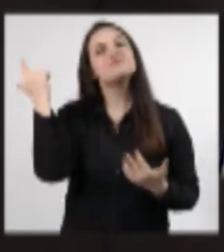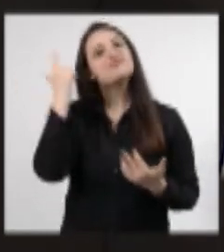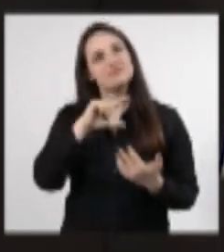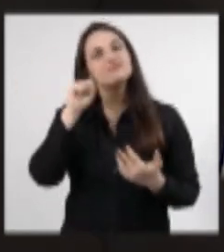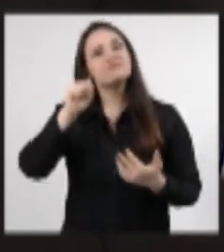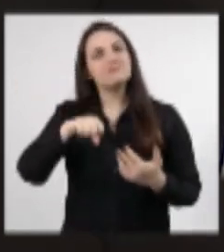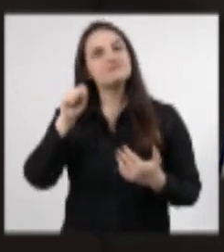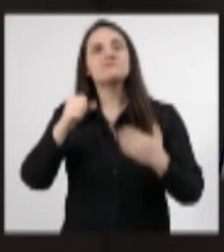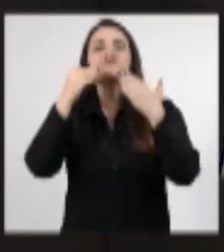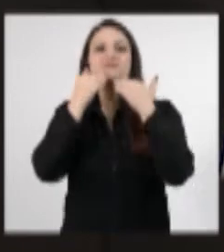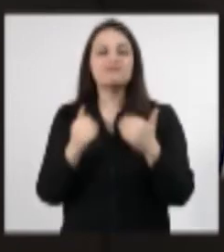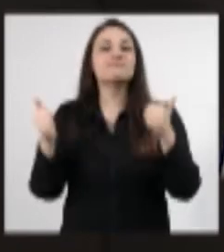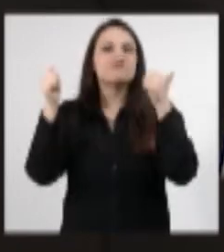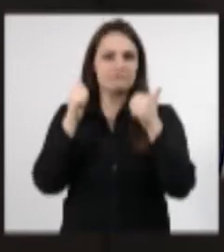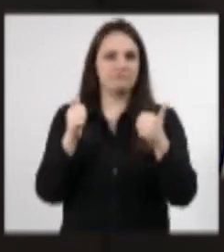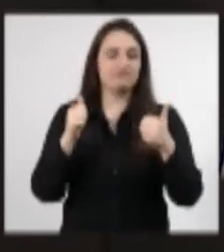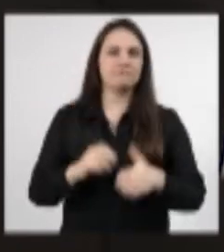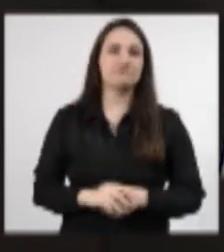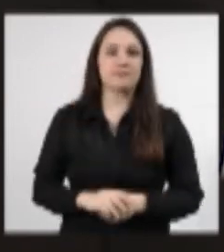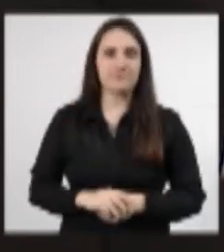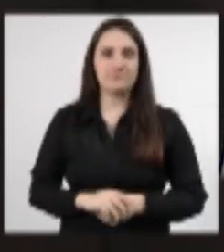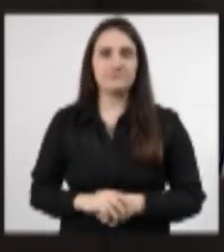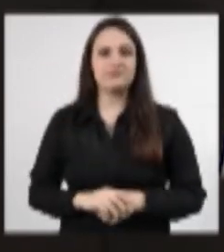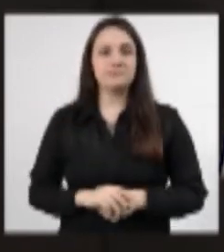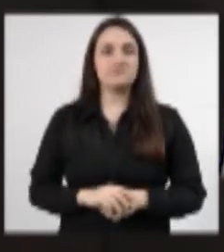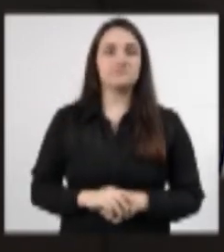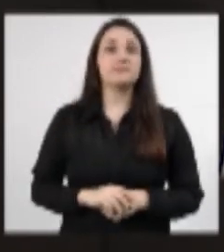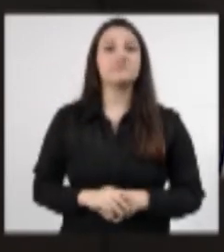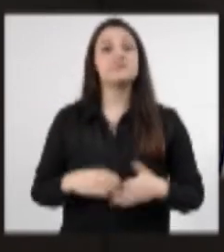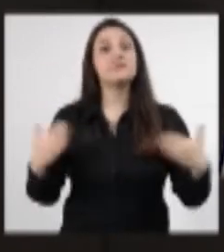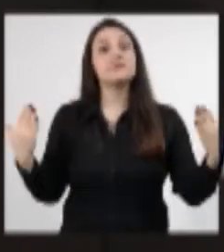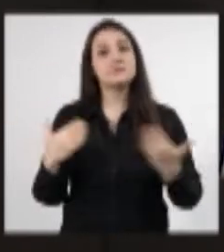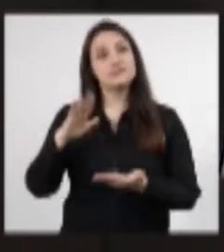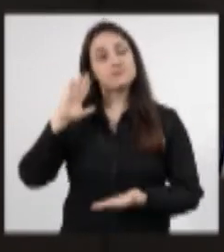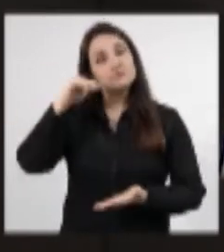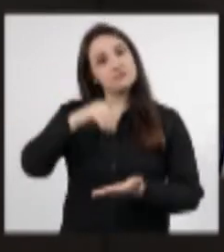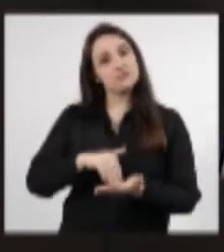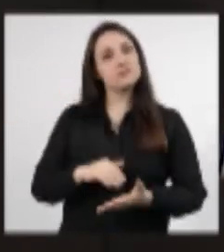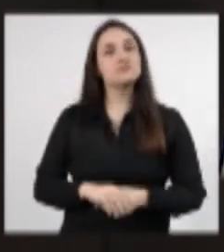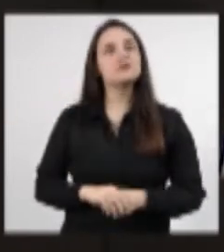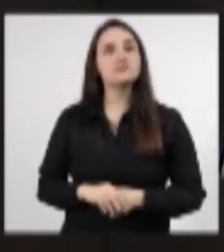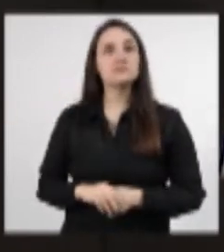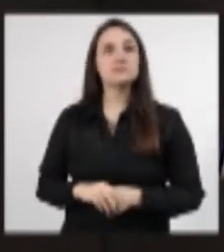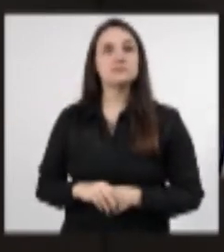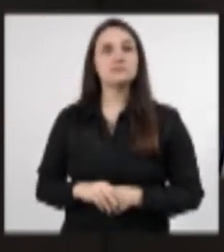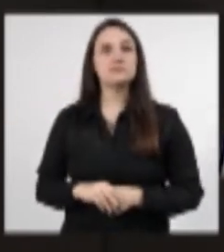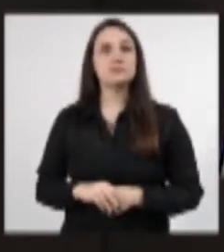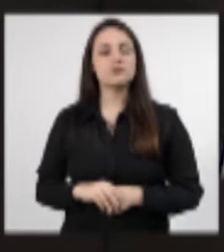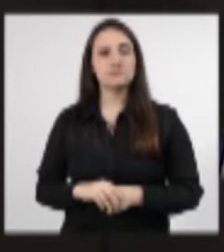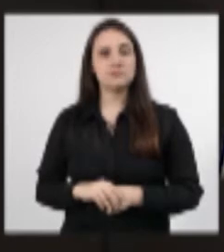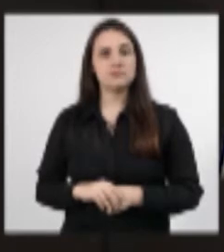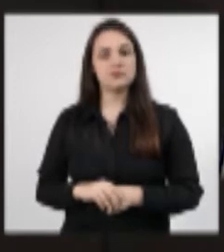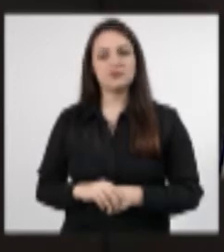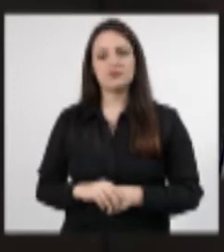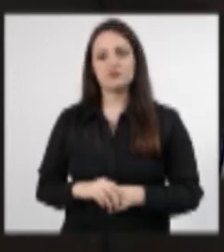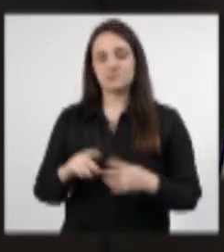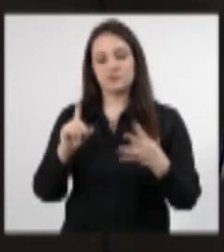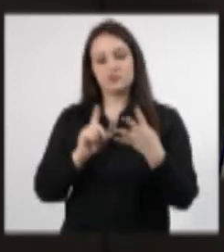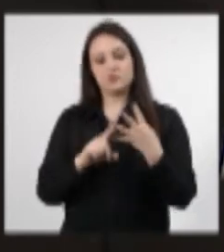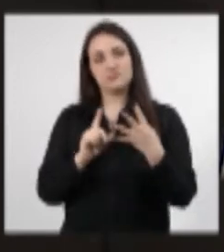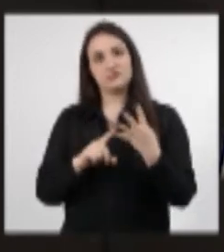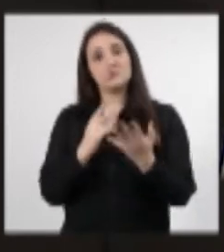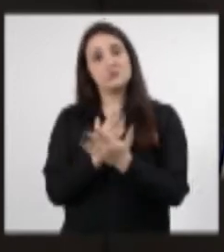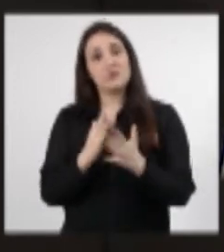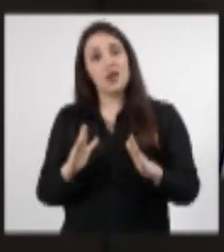isso também é fundamental para esse resultado que buscamos, né, e temos alcançado. Por último, eu